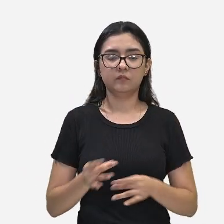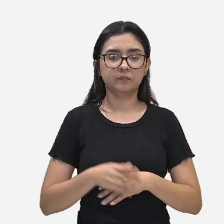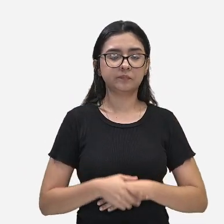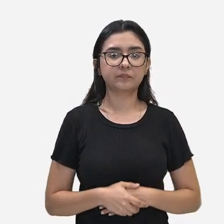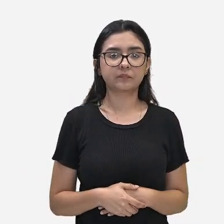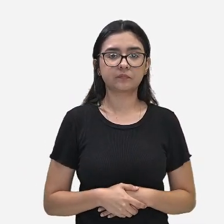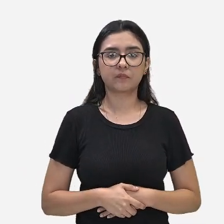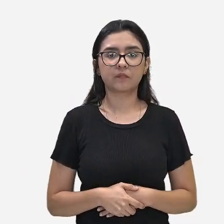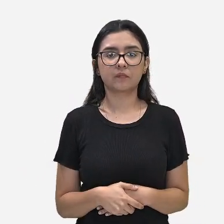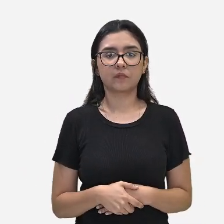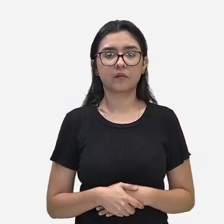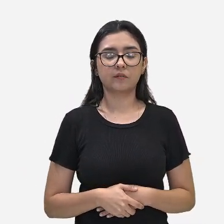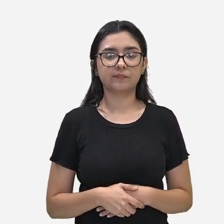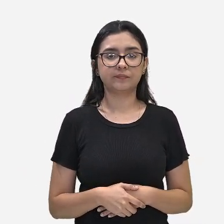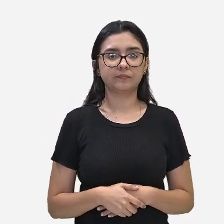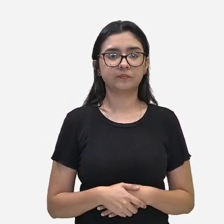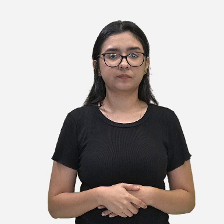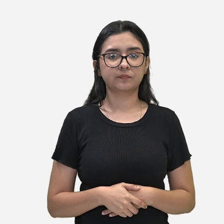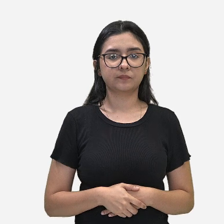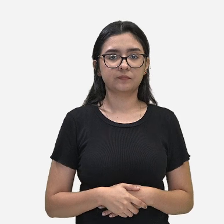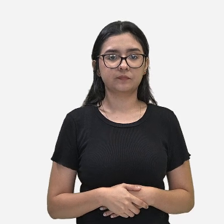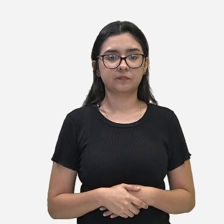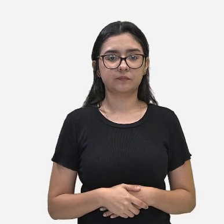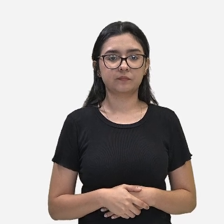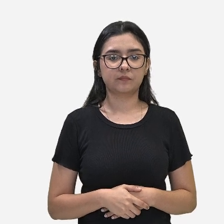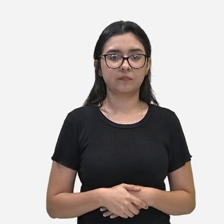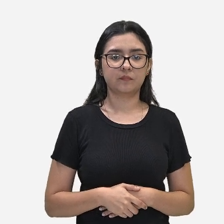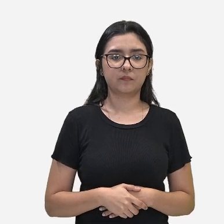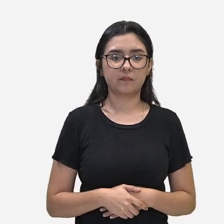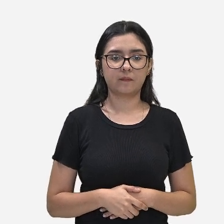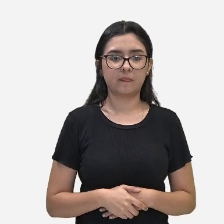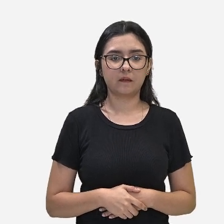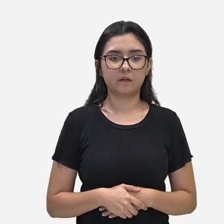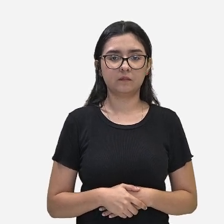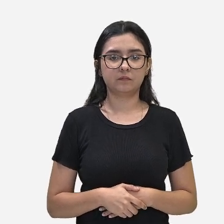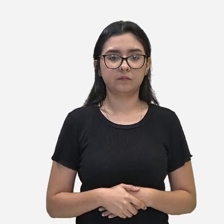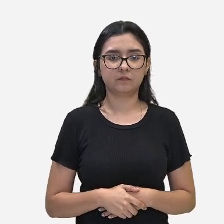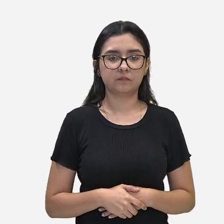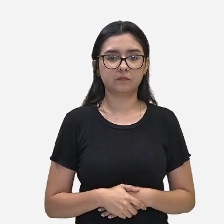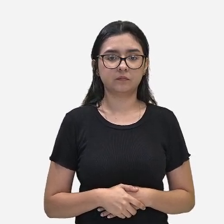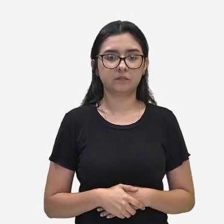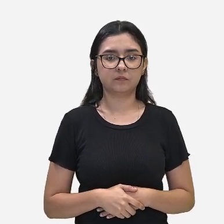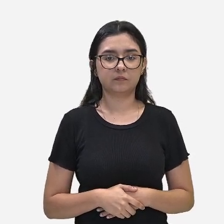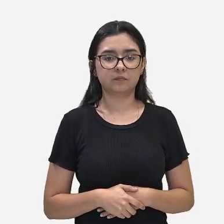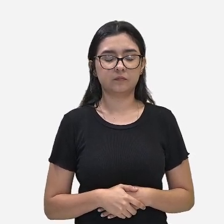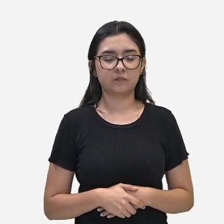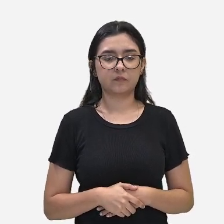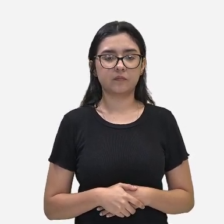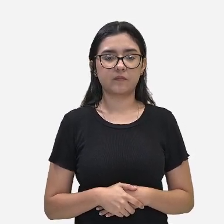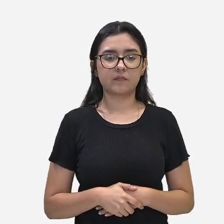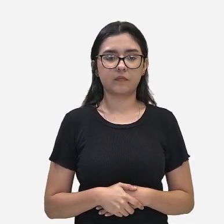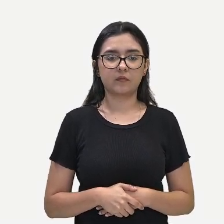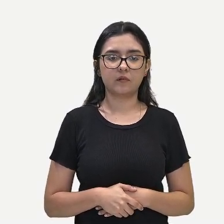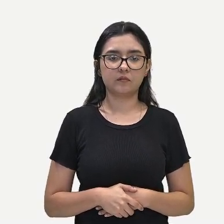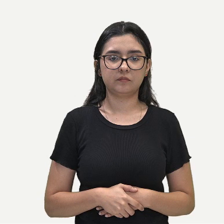se podem medir quantidades e se utilizam junto